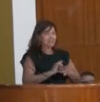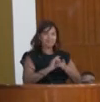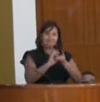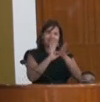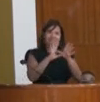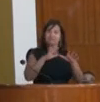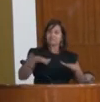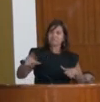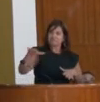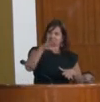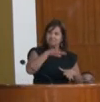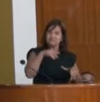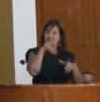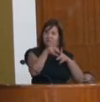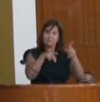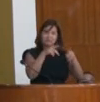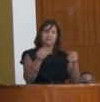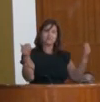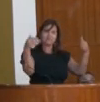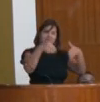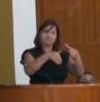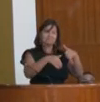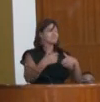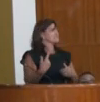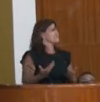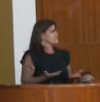para a gente fazer essa audiência.